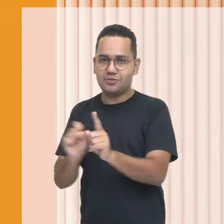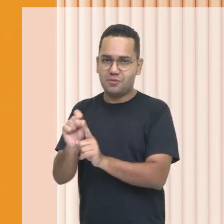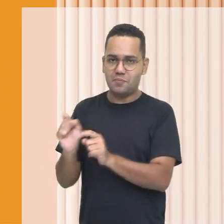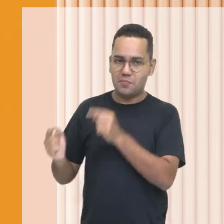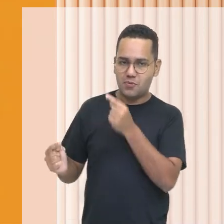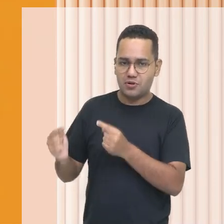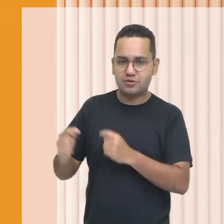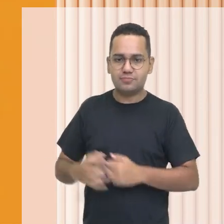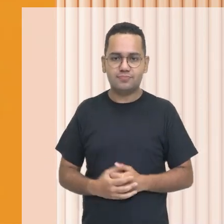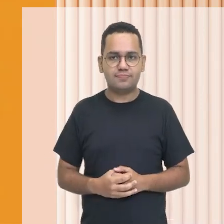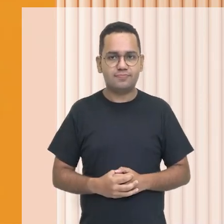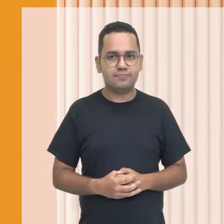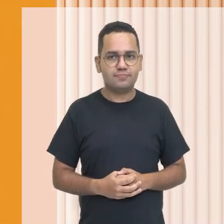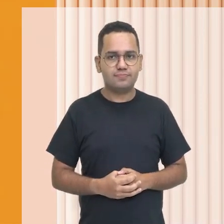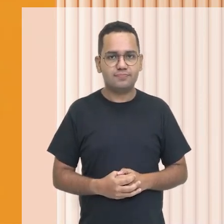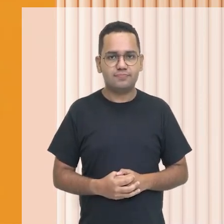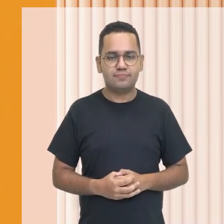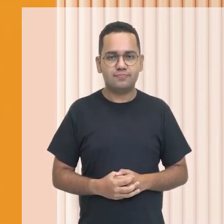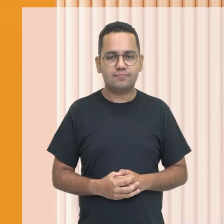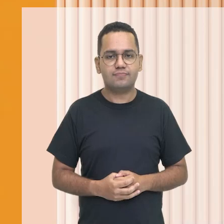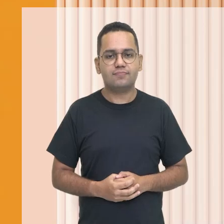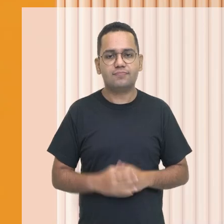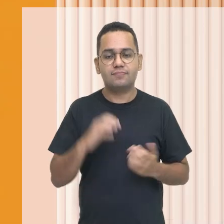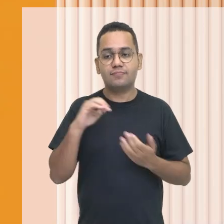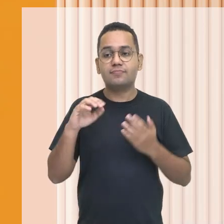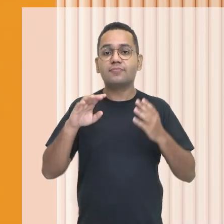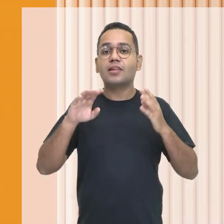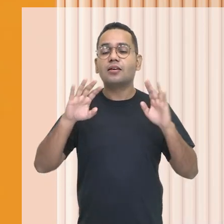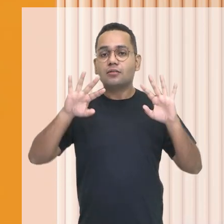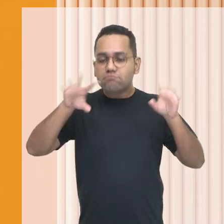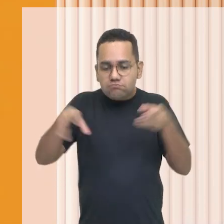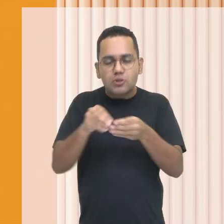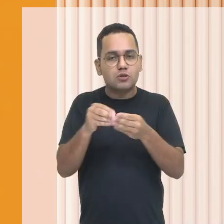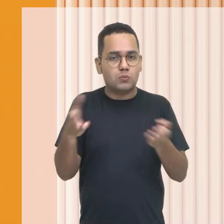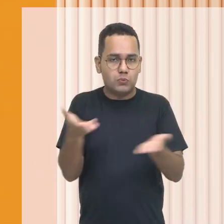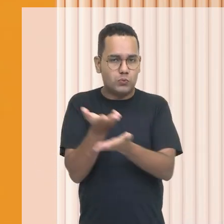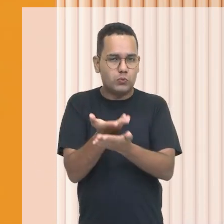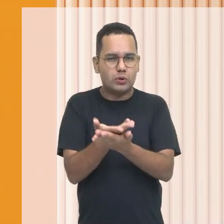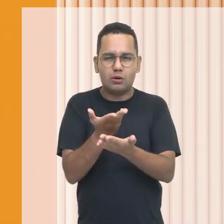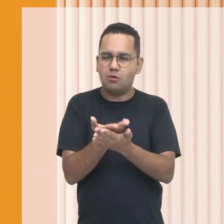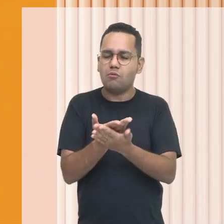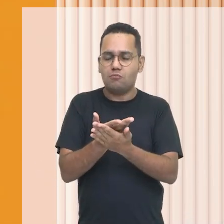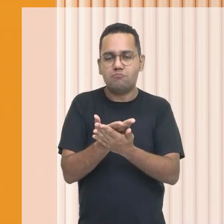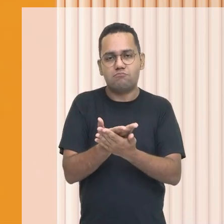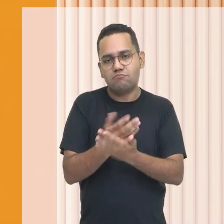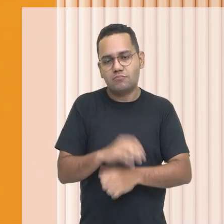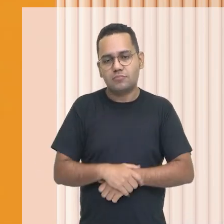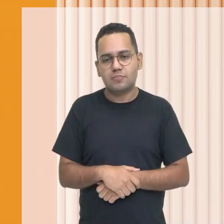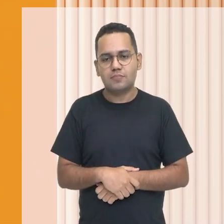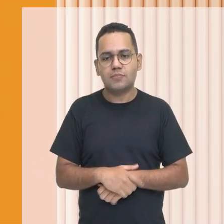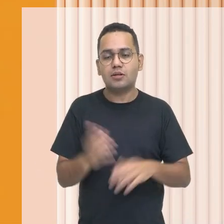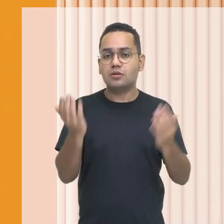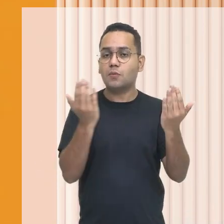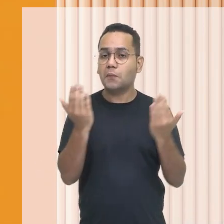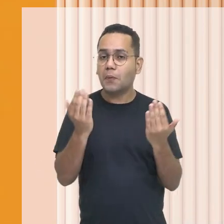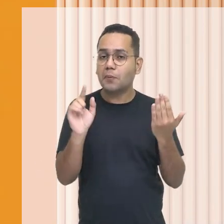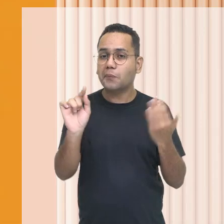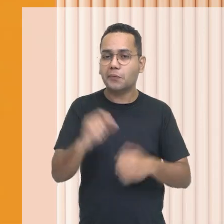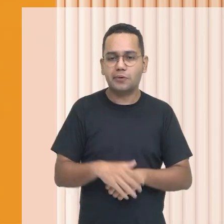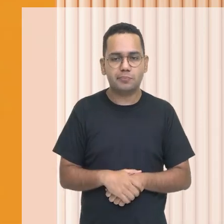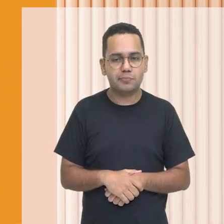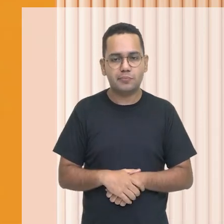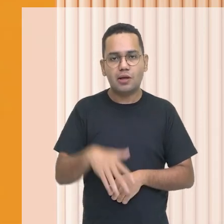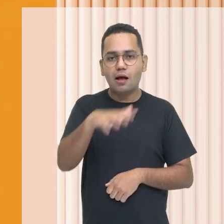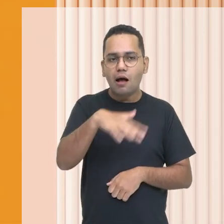também política. Tá bom? E assim encerramos justamente esse momento de análise entre um